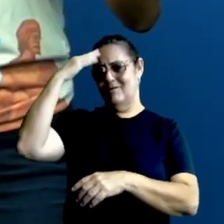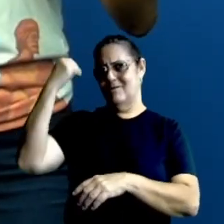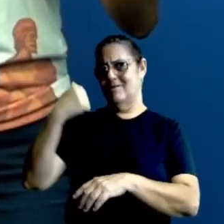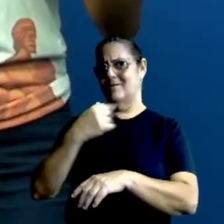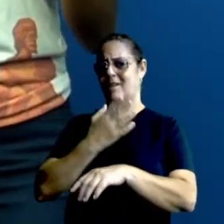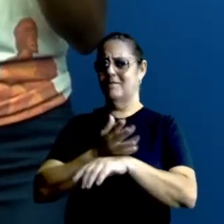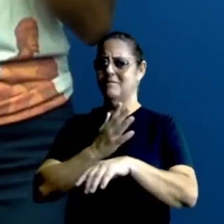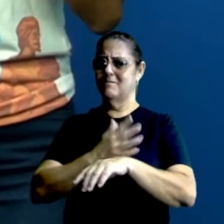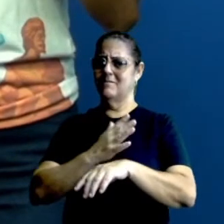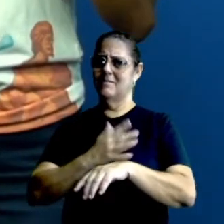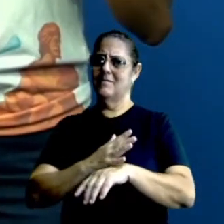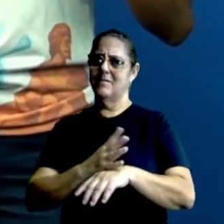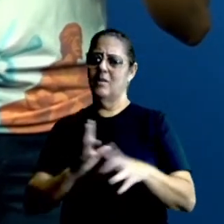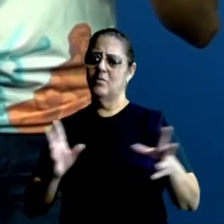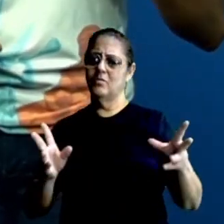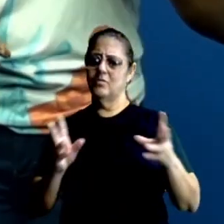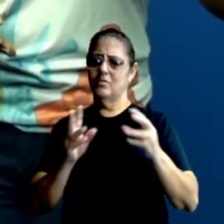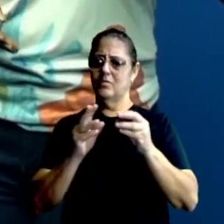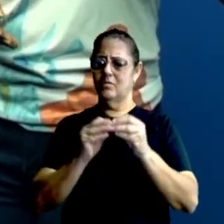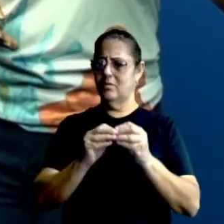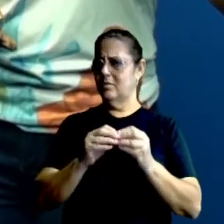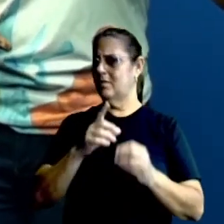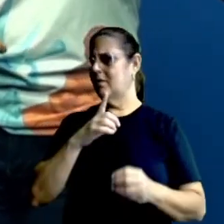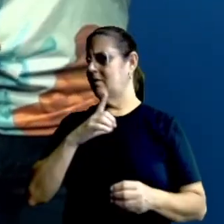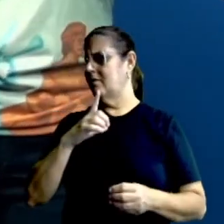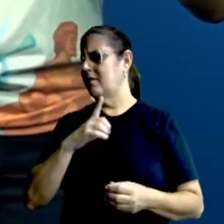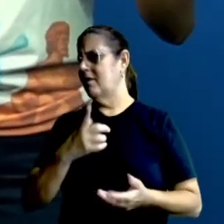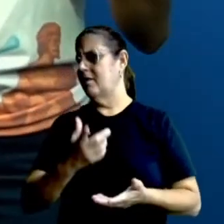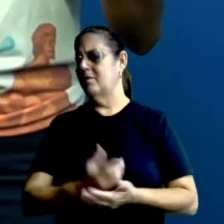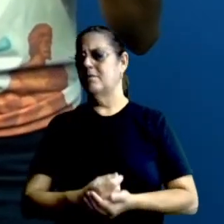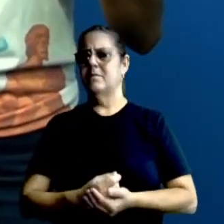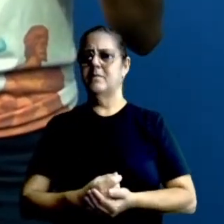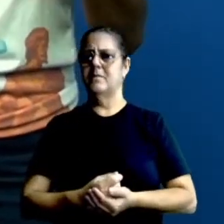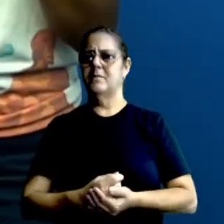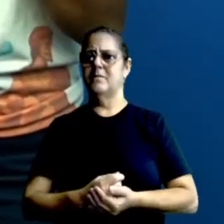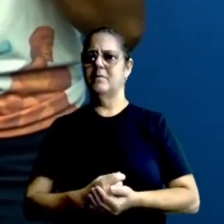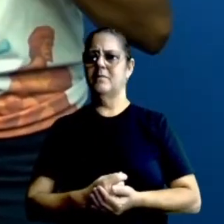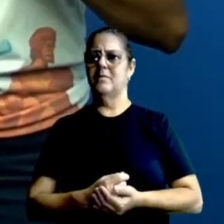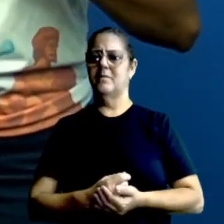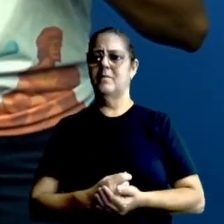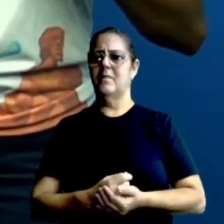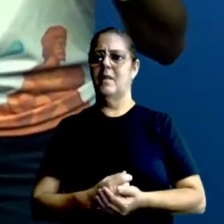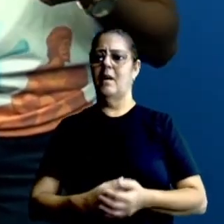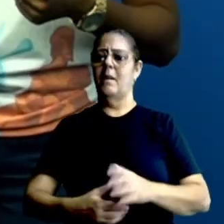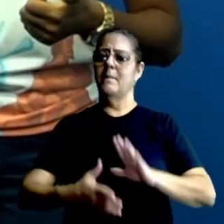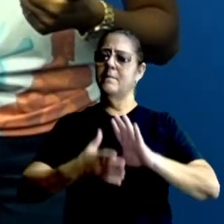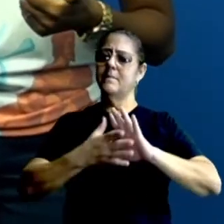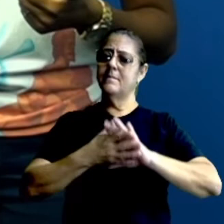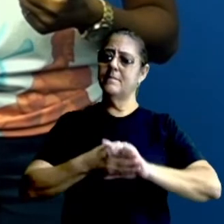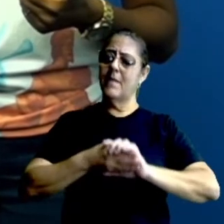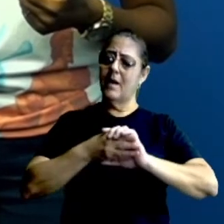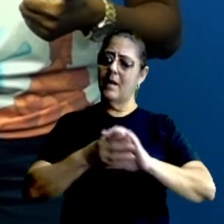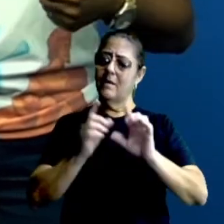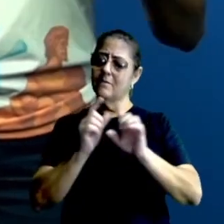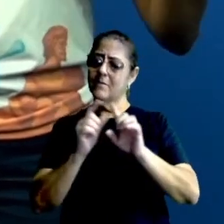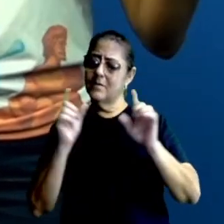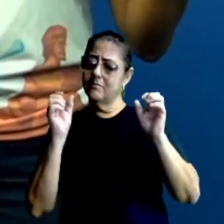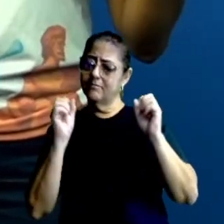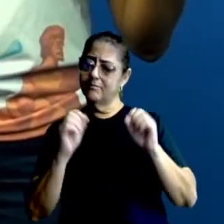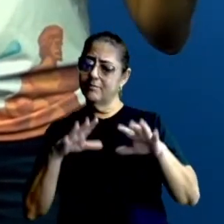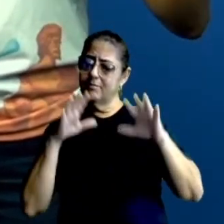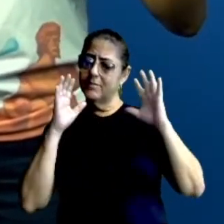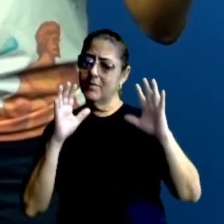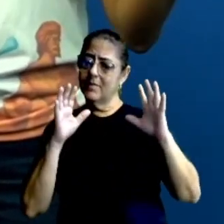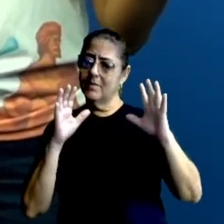então nós tivemos hoje um resuminho Geraldo tem vemos média que o Worlds ou seja as palavrinhas mágicas